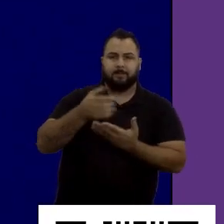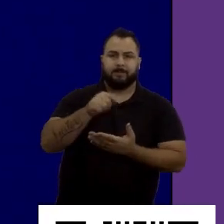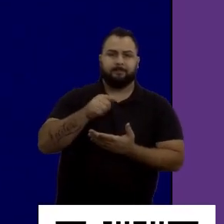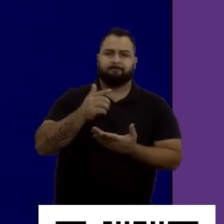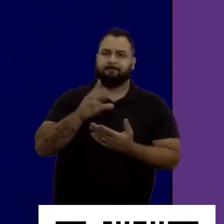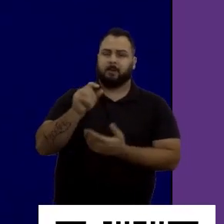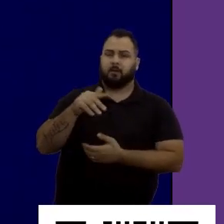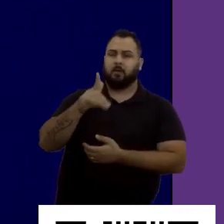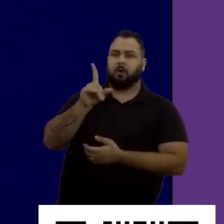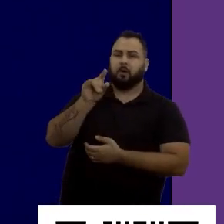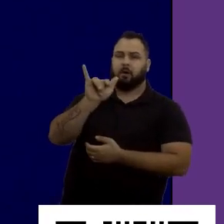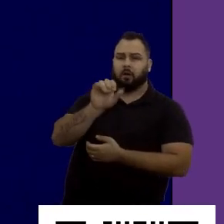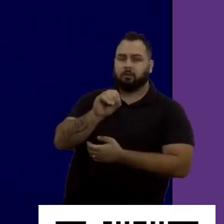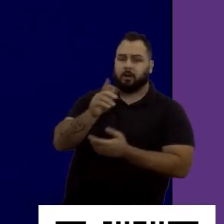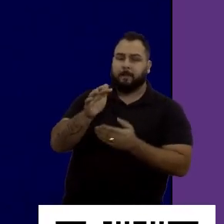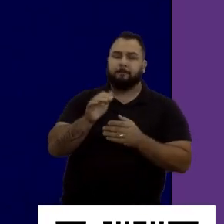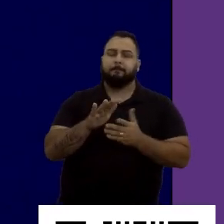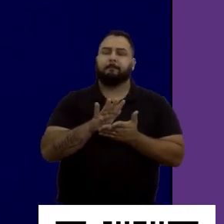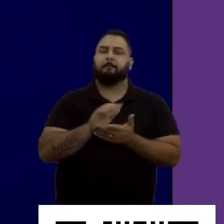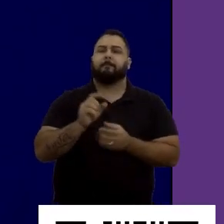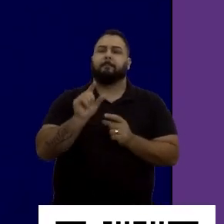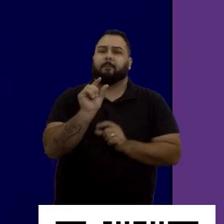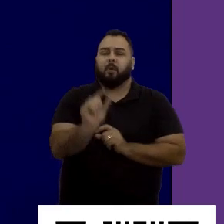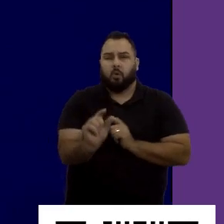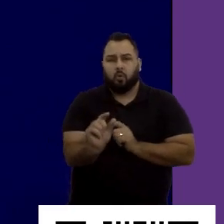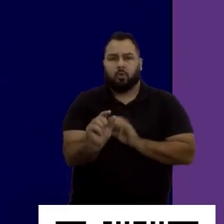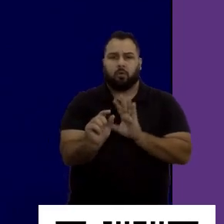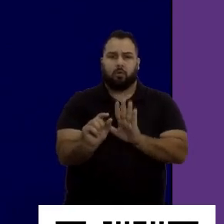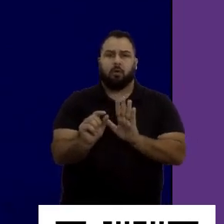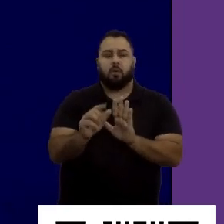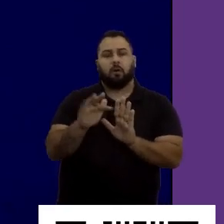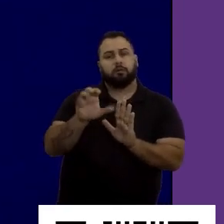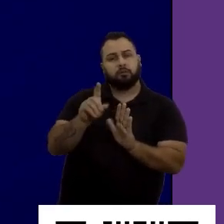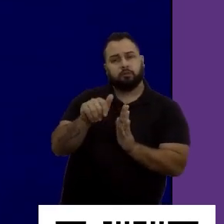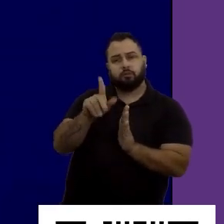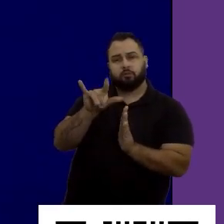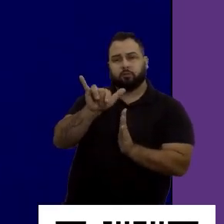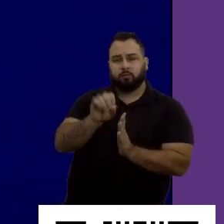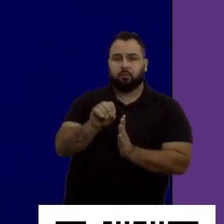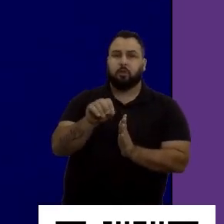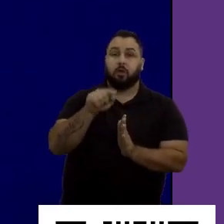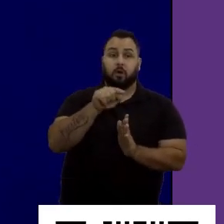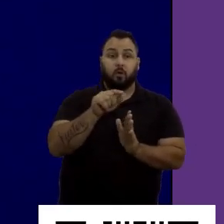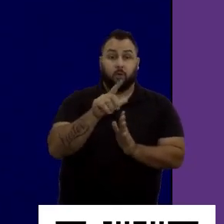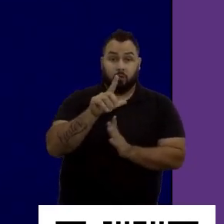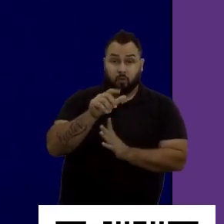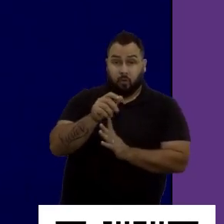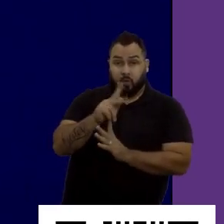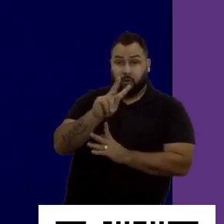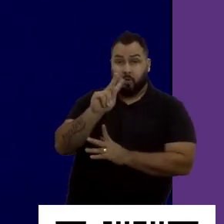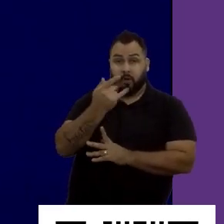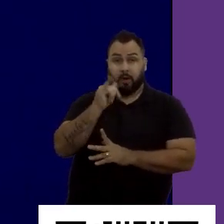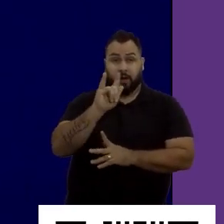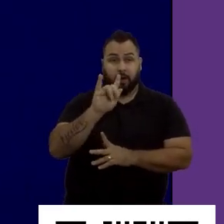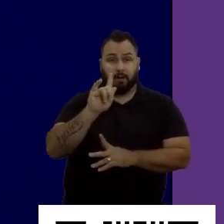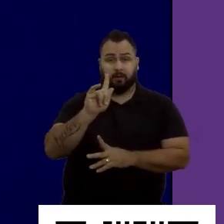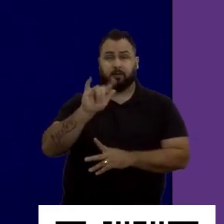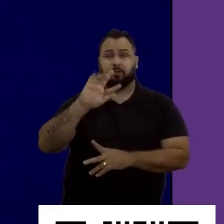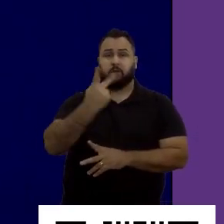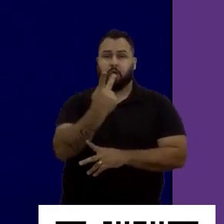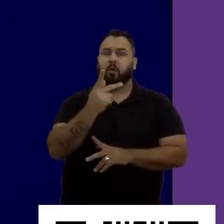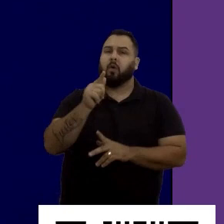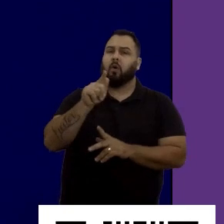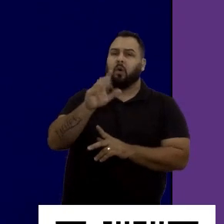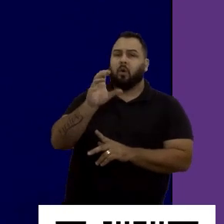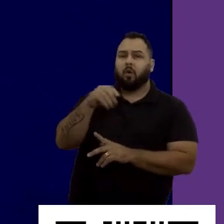baixo código High code é 100% código eu diria que a diferença são as plataformas que permitem você